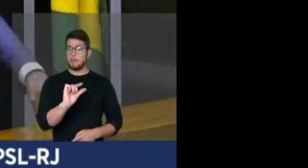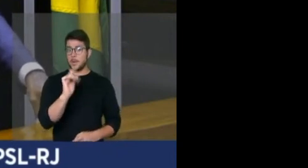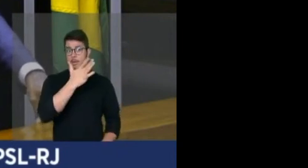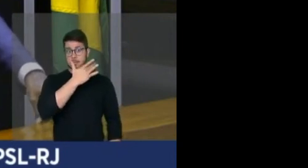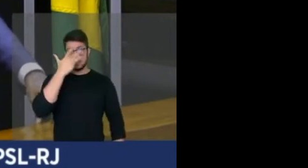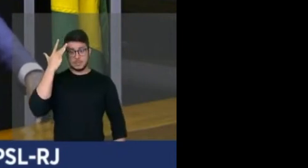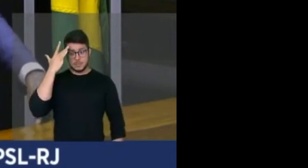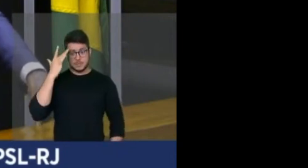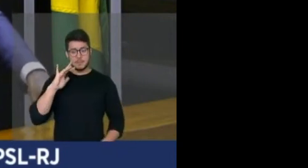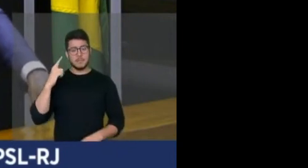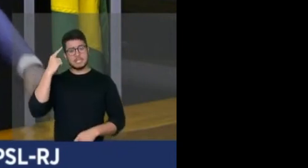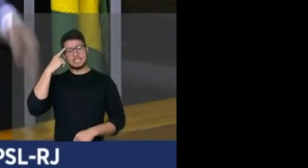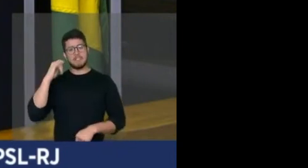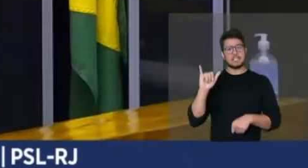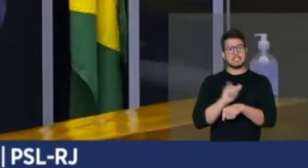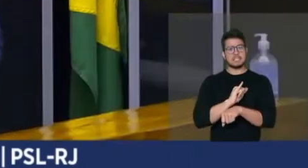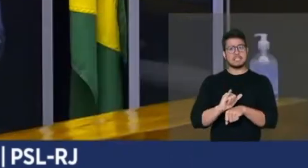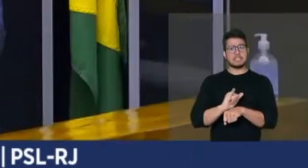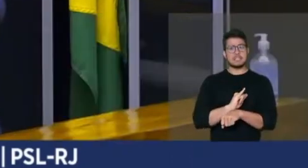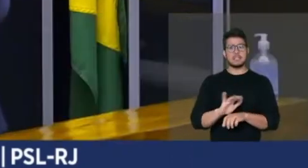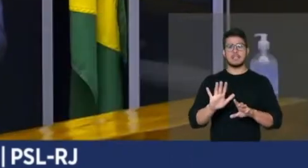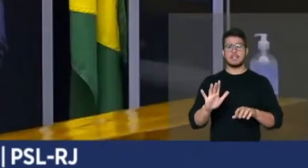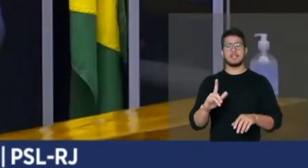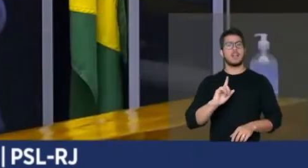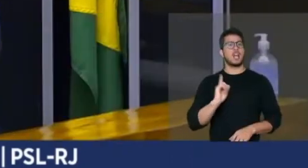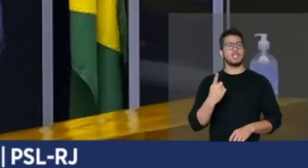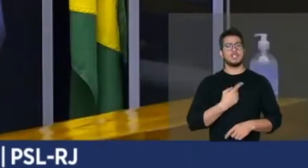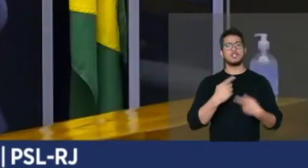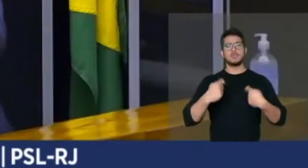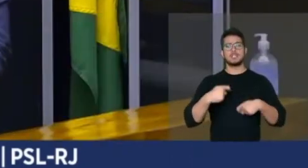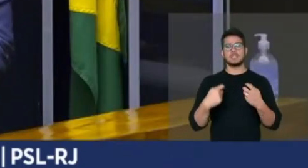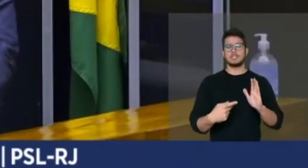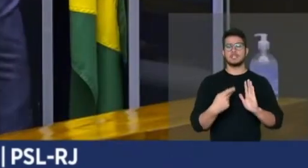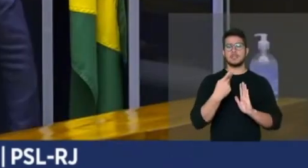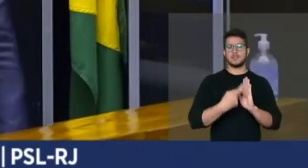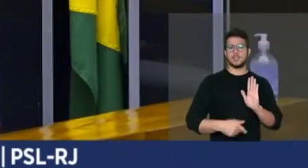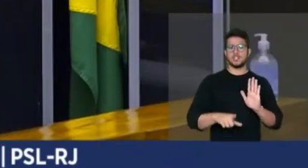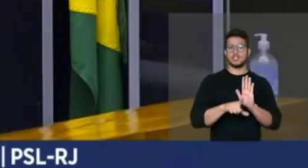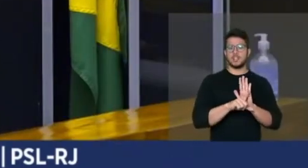negócio nos governos passados. Reprovemos o PLP 73 de 2021.